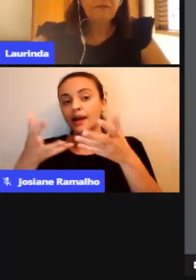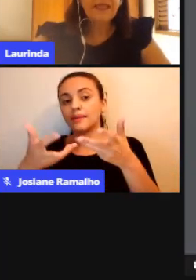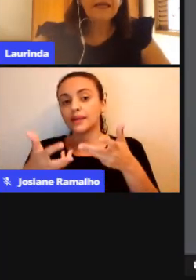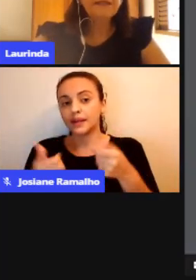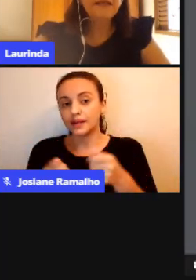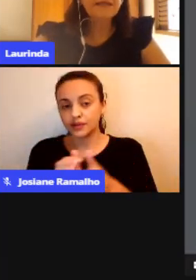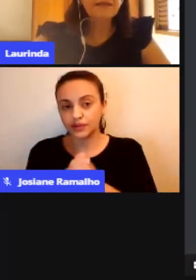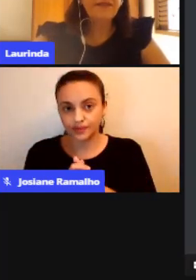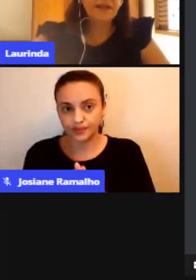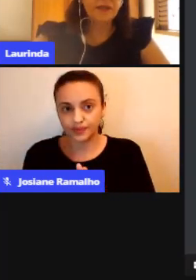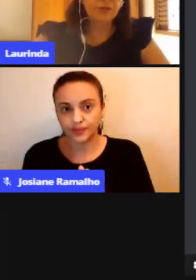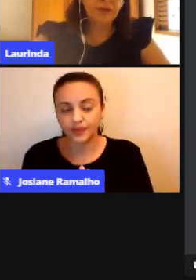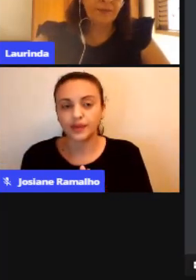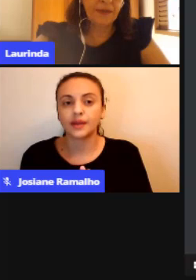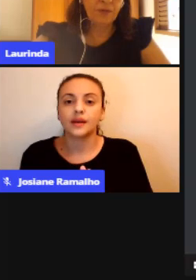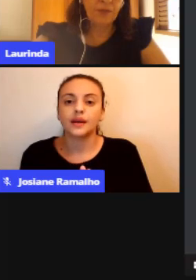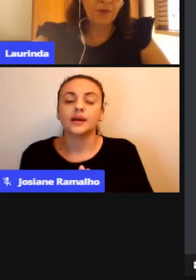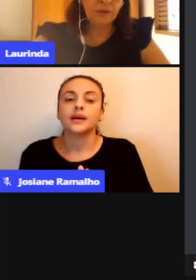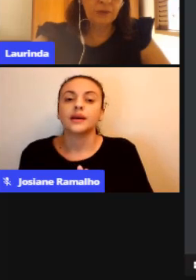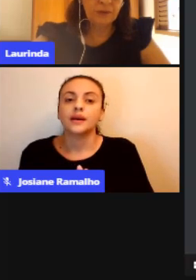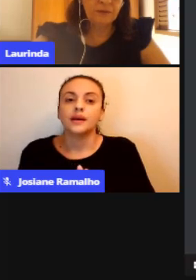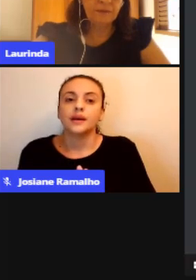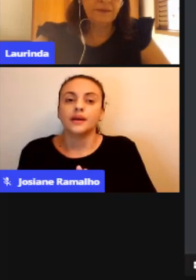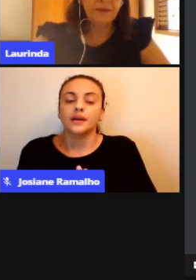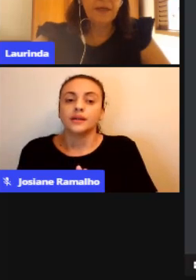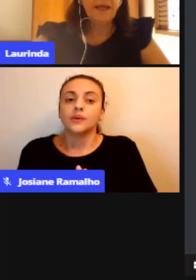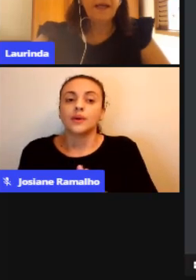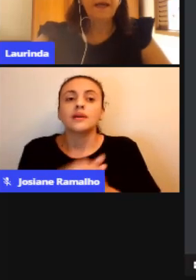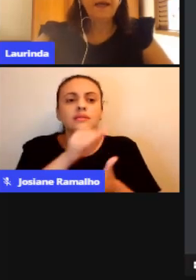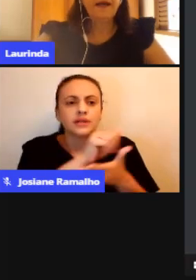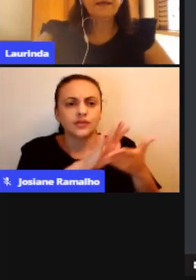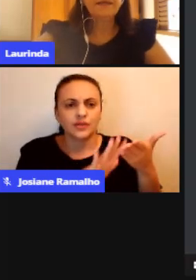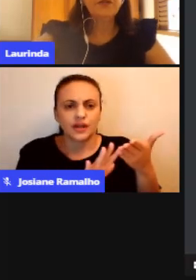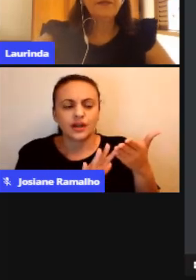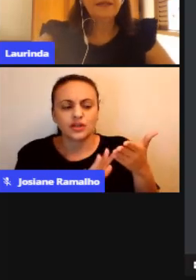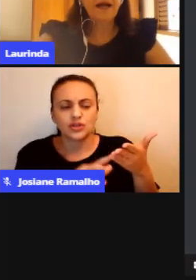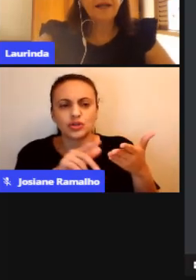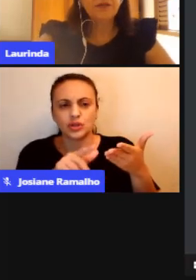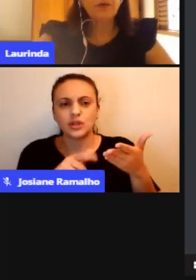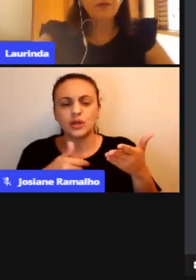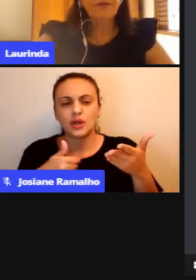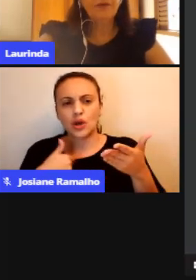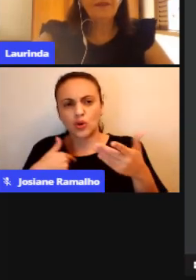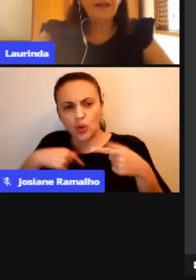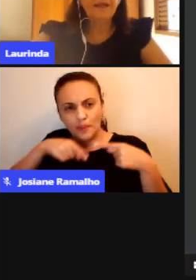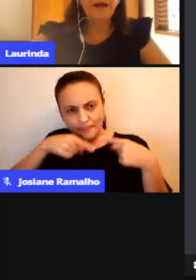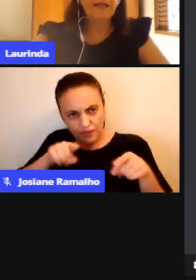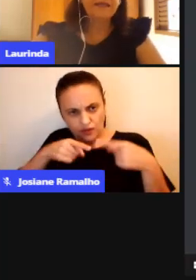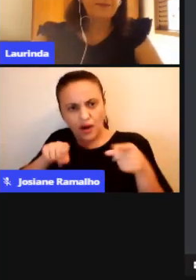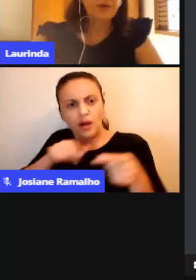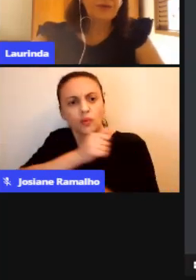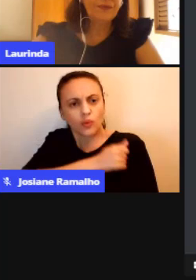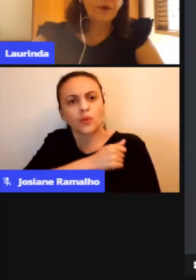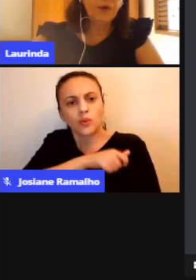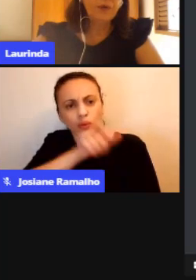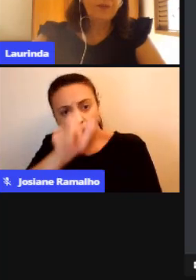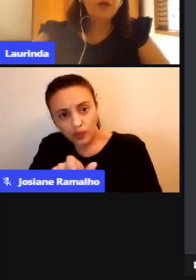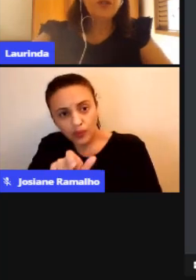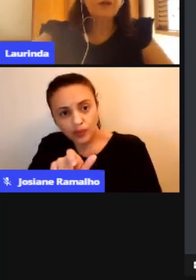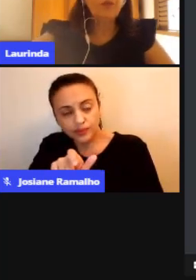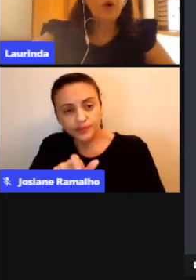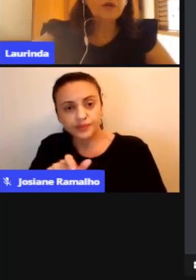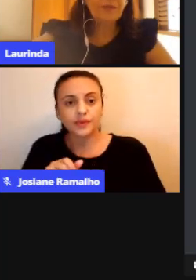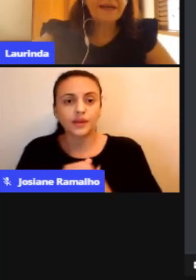sendo desafiadora para o meu aluno. As atividades, quando eu vou avaliar esse